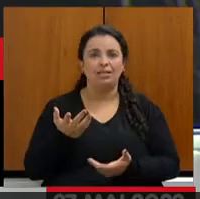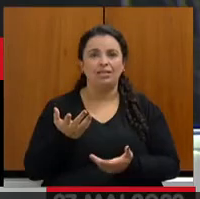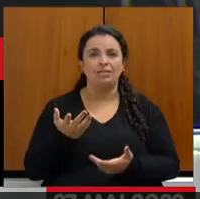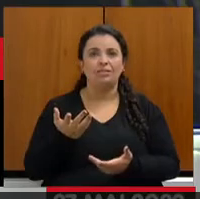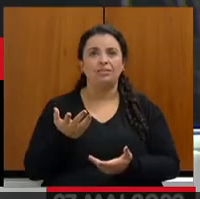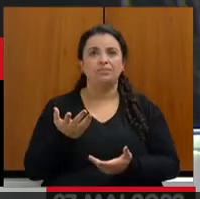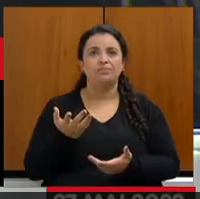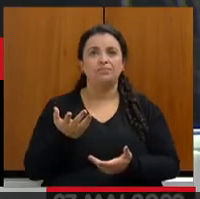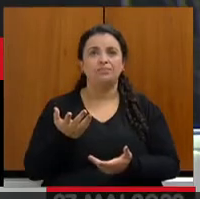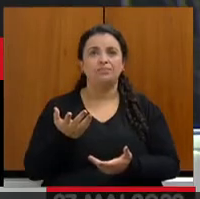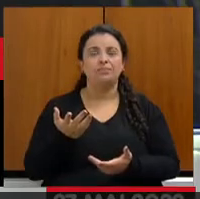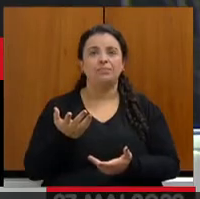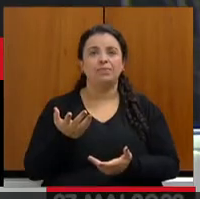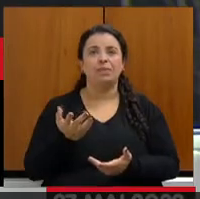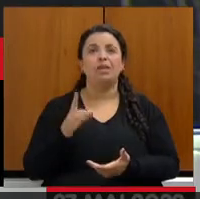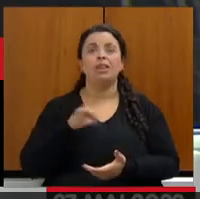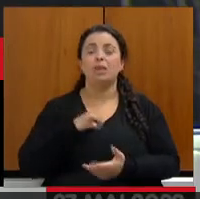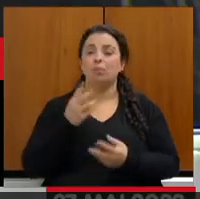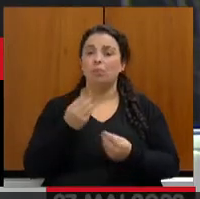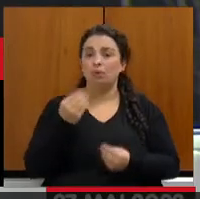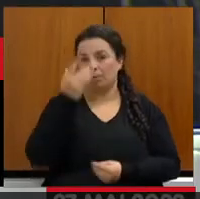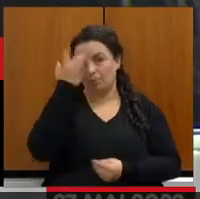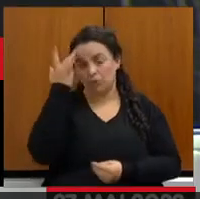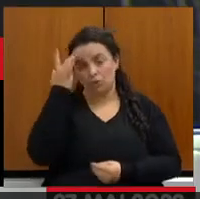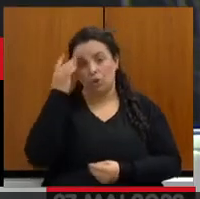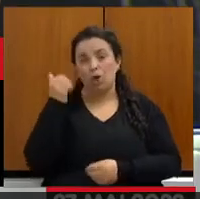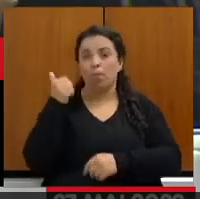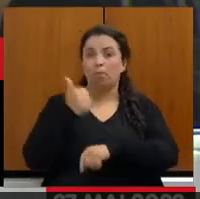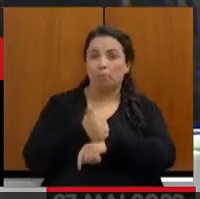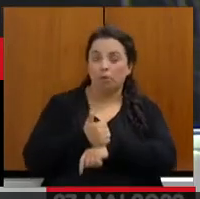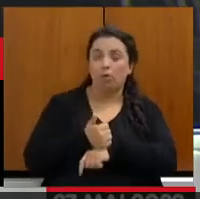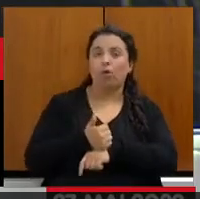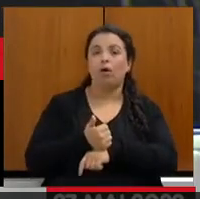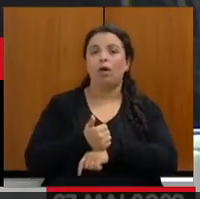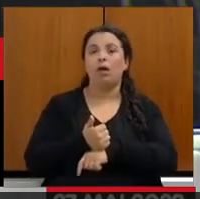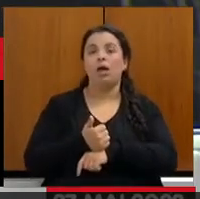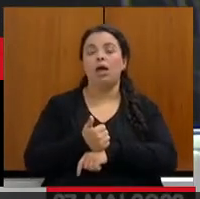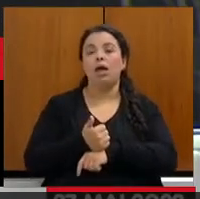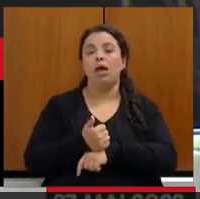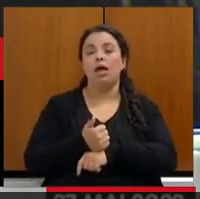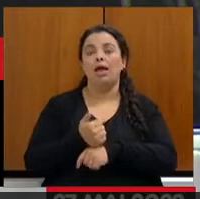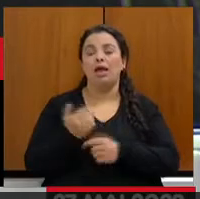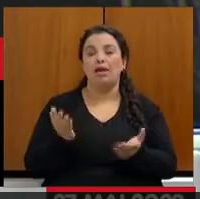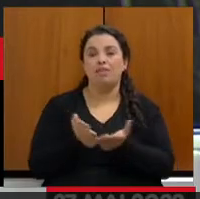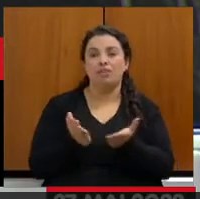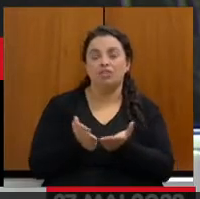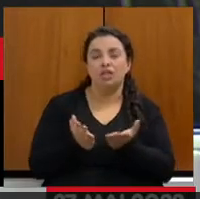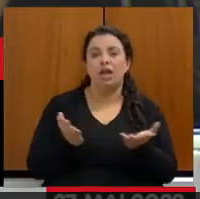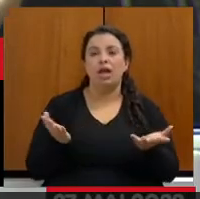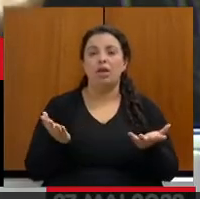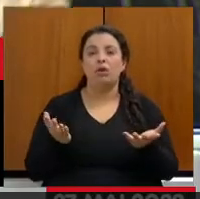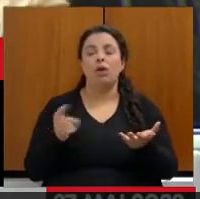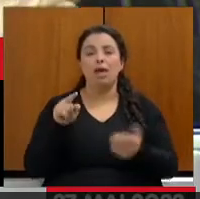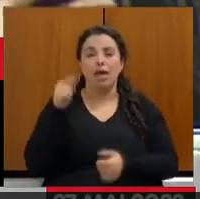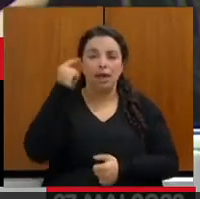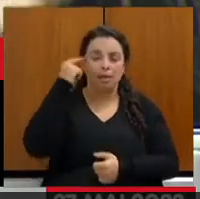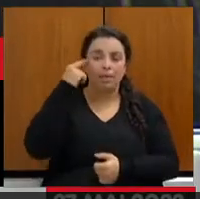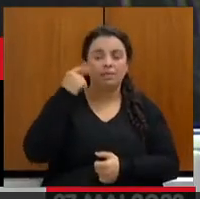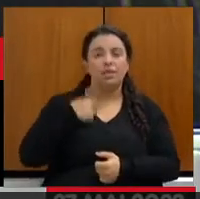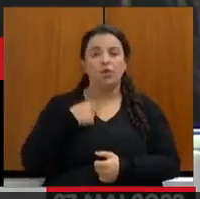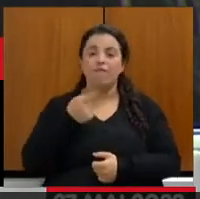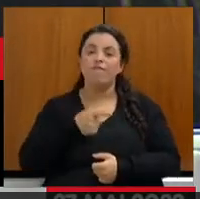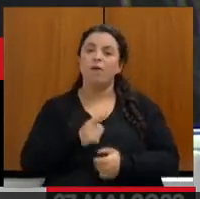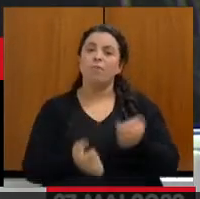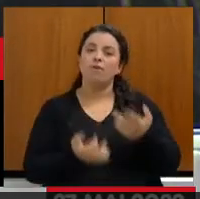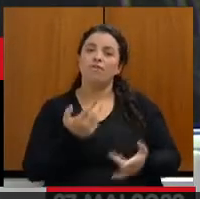muito povo evangélico que vem em vez de legislar achar que eu vou para o inferno porque o exército trabalho